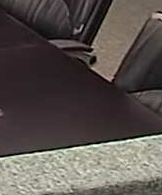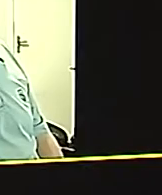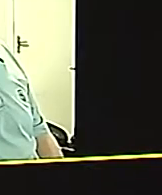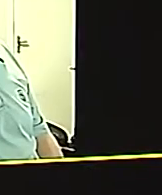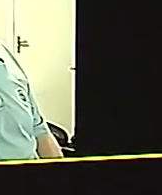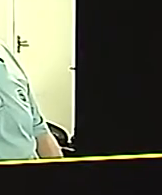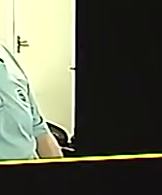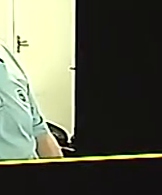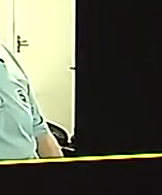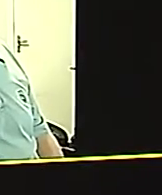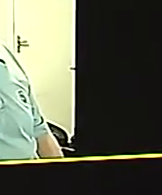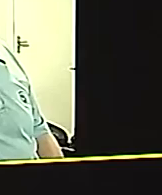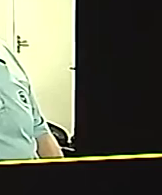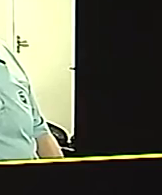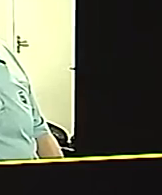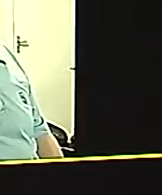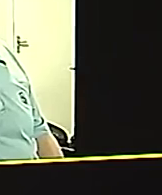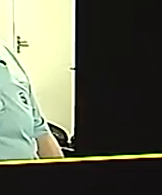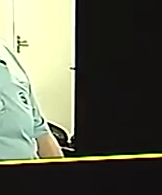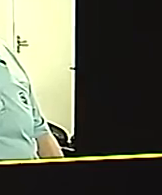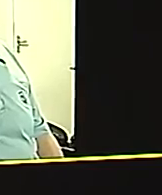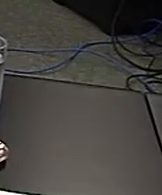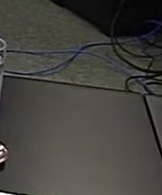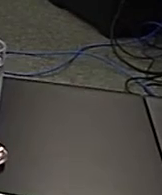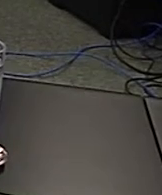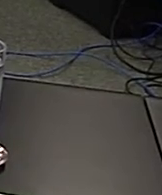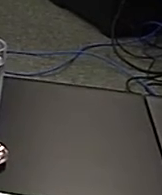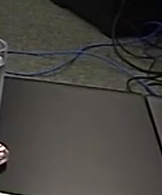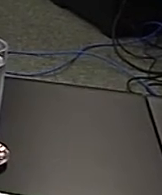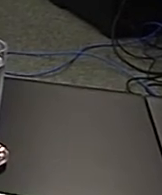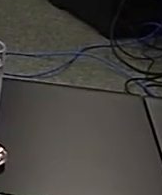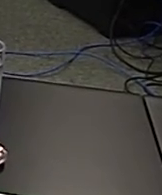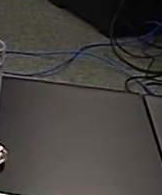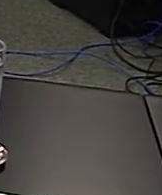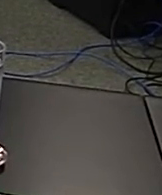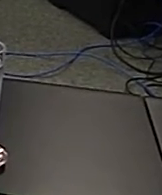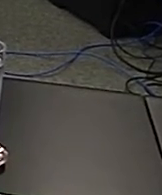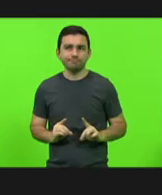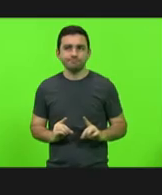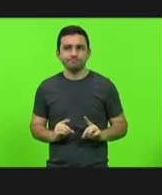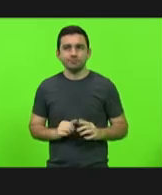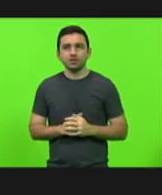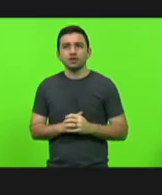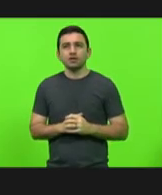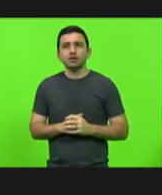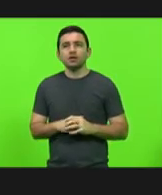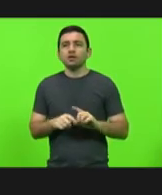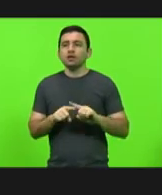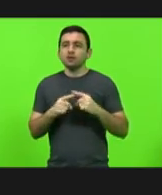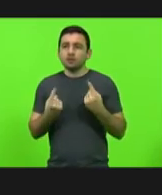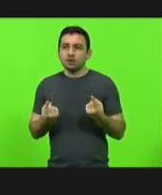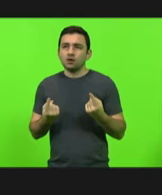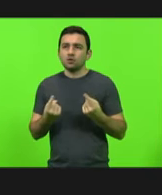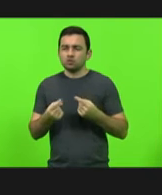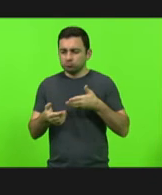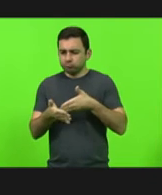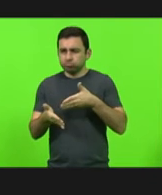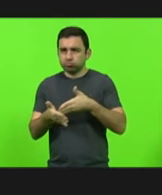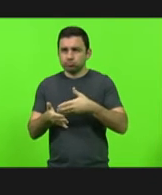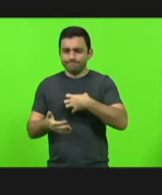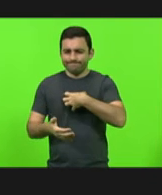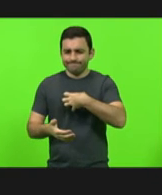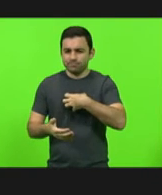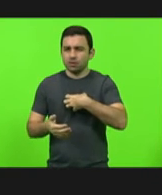aplicação das regras defendeu mais políticas públicas para implementar a chamada Equidade social Ok mineração das Barreiras atitudinais